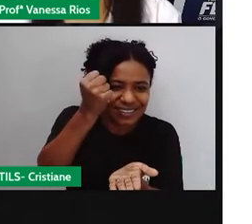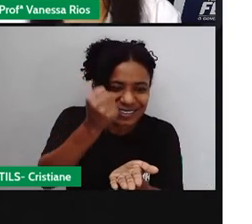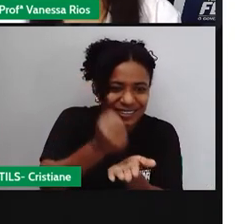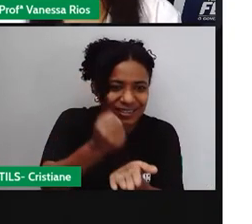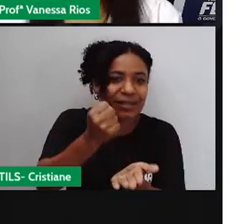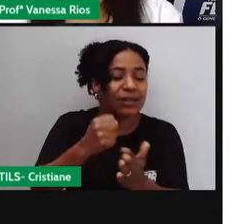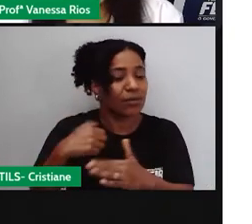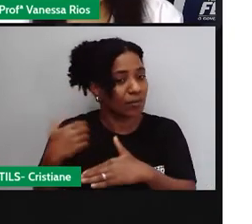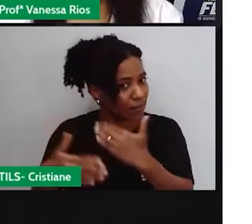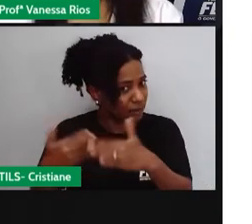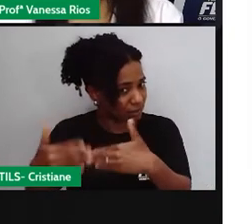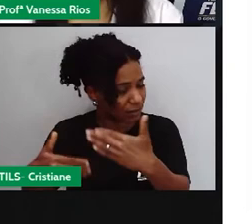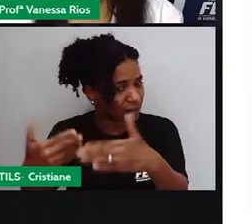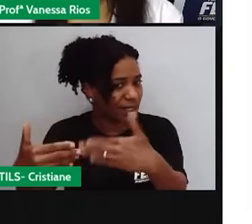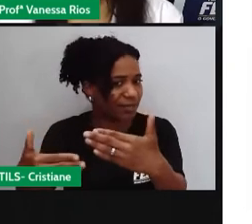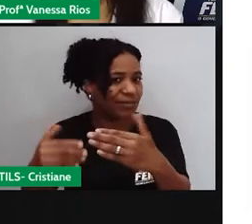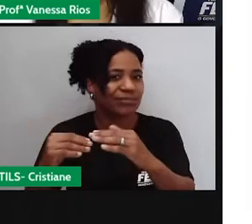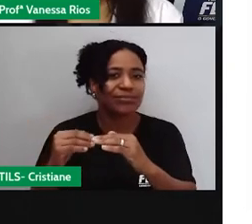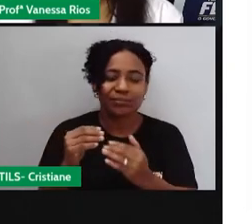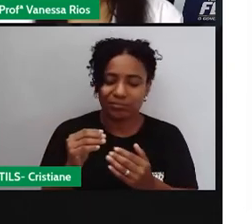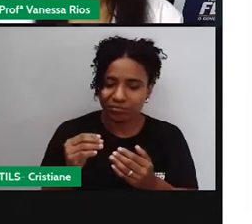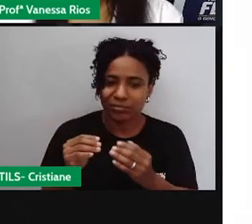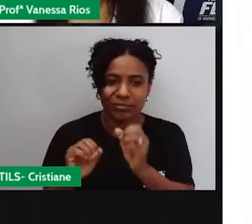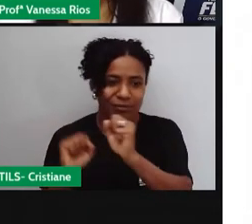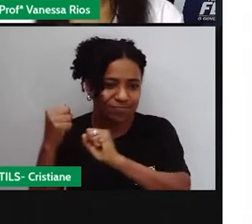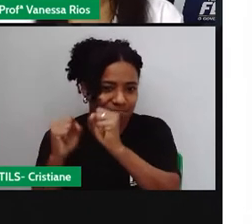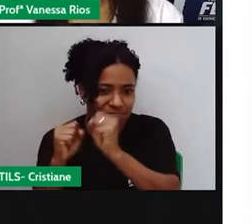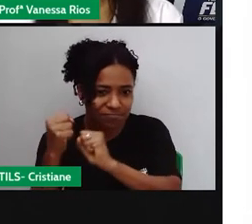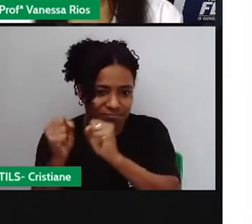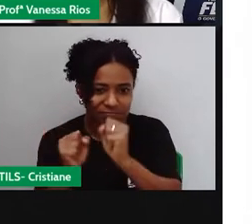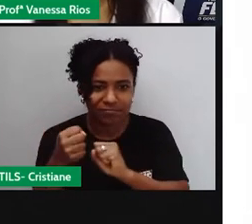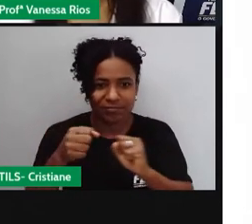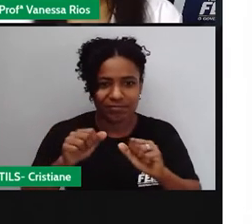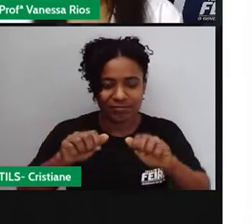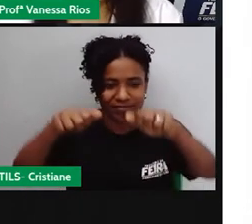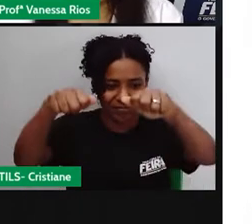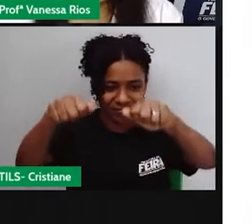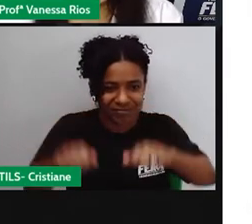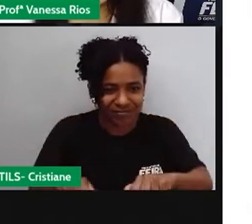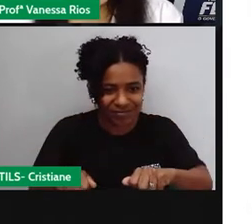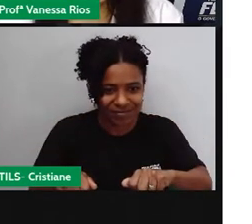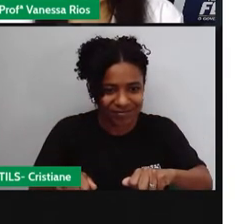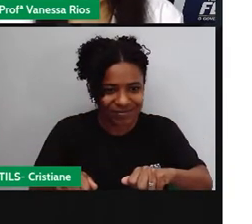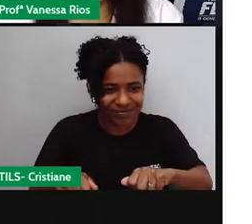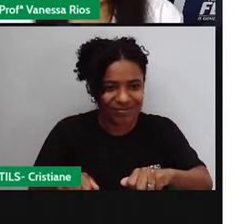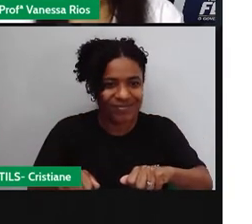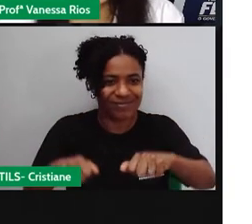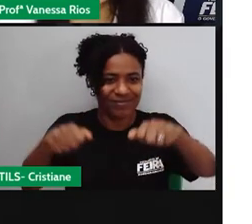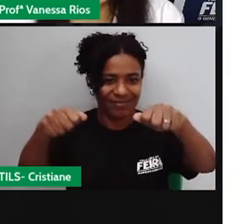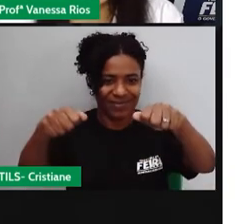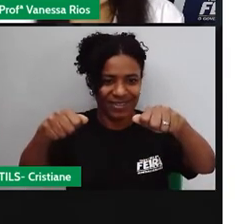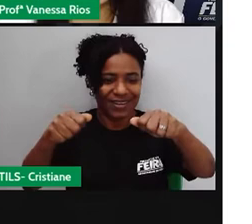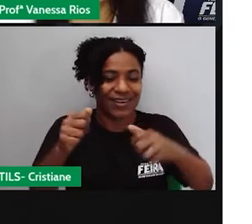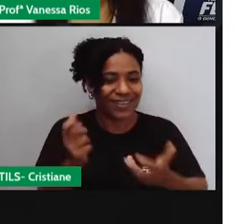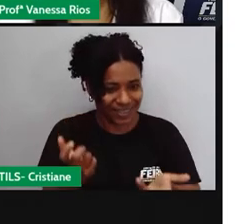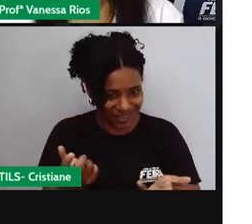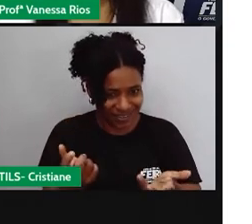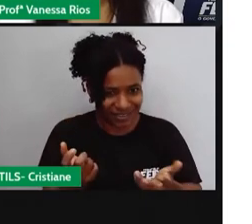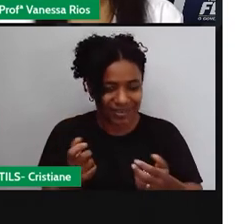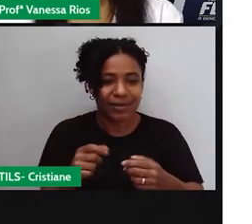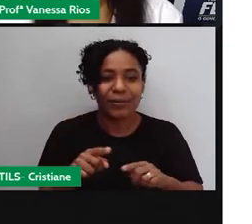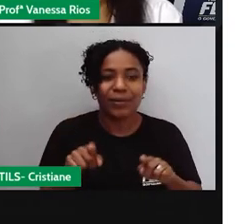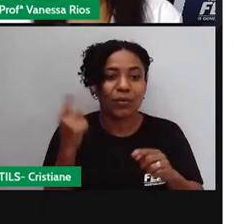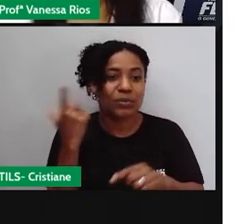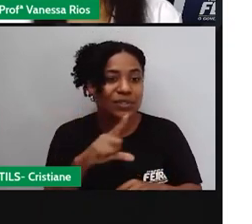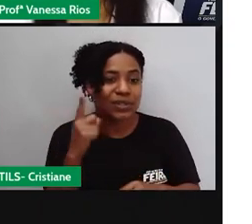passar do tempo, né, a evolução dos equipamentos, dos utensílios, para que se chegue às estilogravuras,